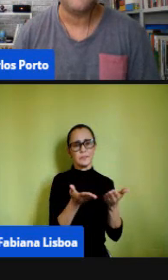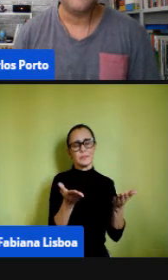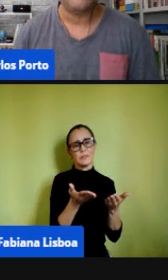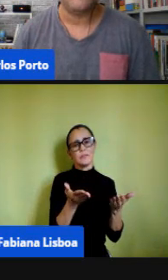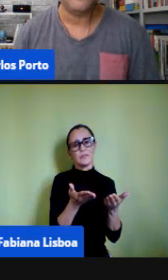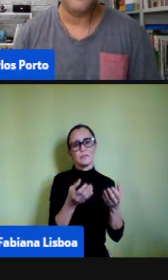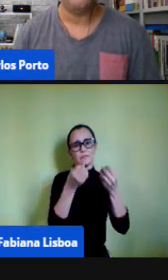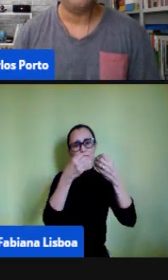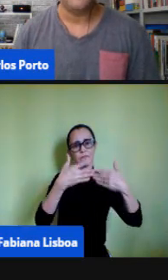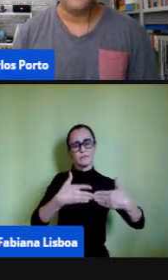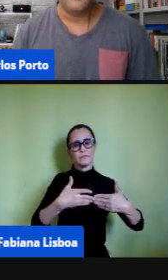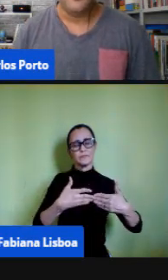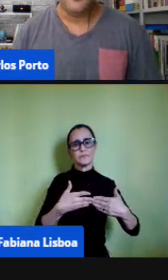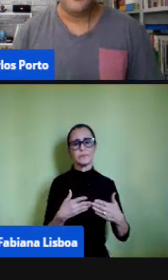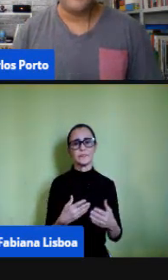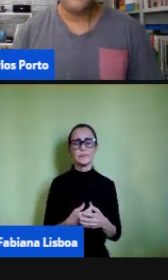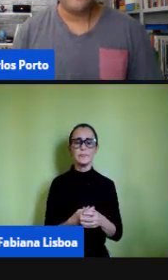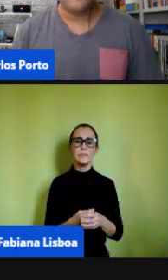você, vamos lá,